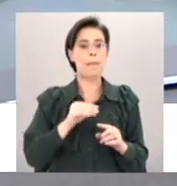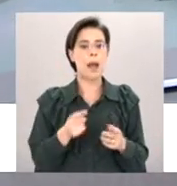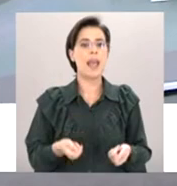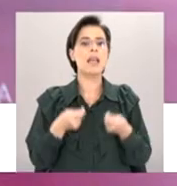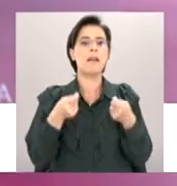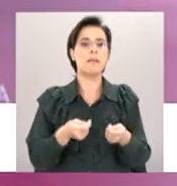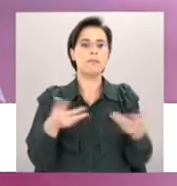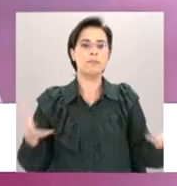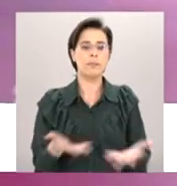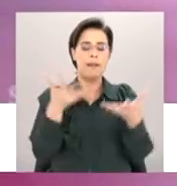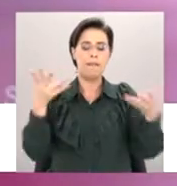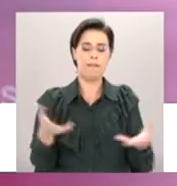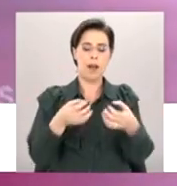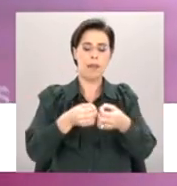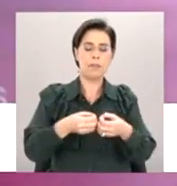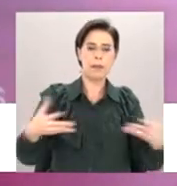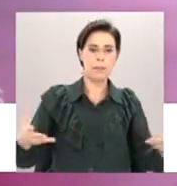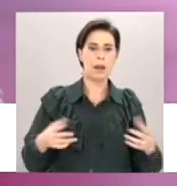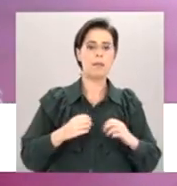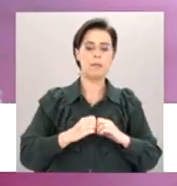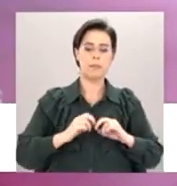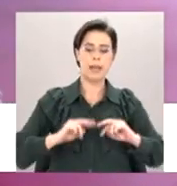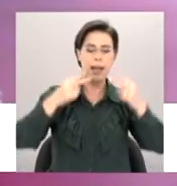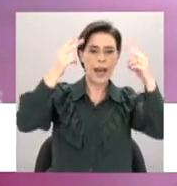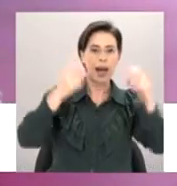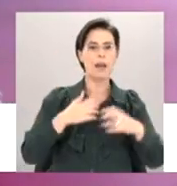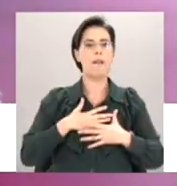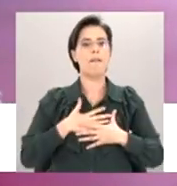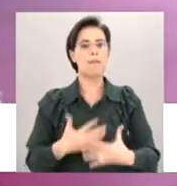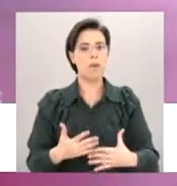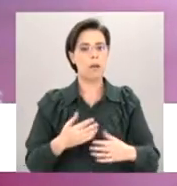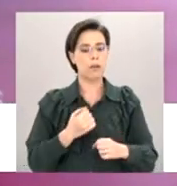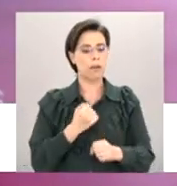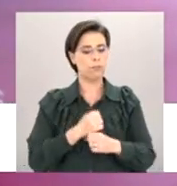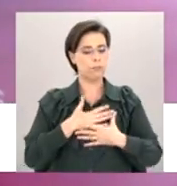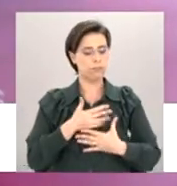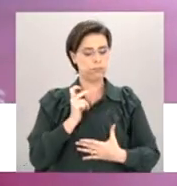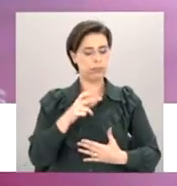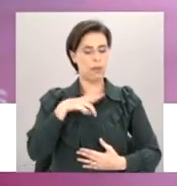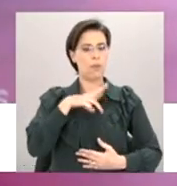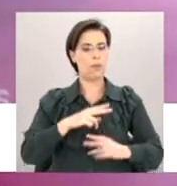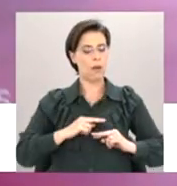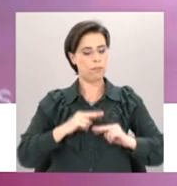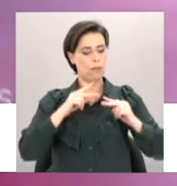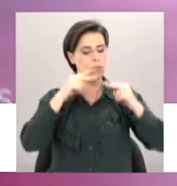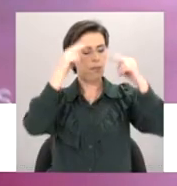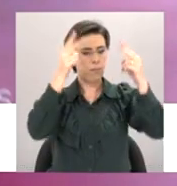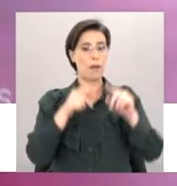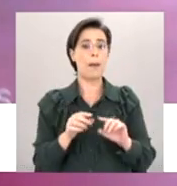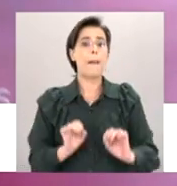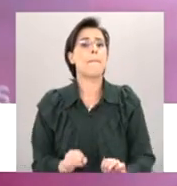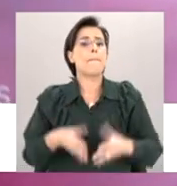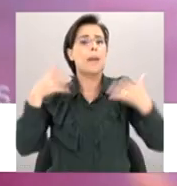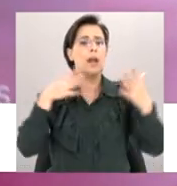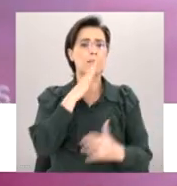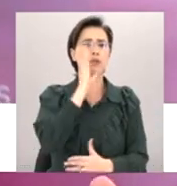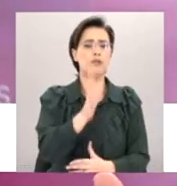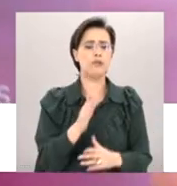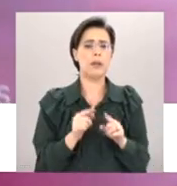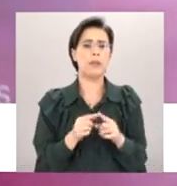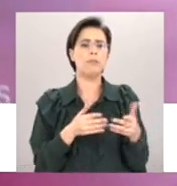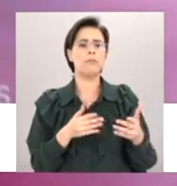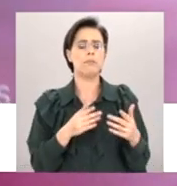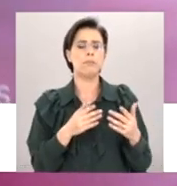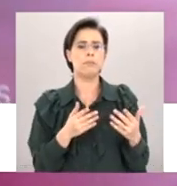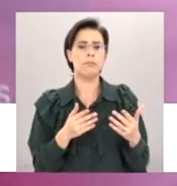incentivo por o crescimento das carreiras e dá vontade de sumir na carreira em Portugal e desde o princípio dissemos que como é uma